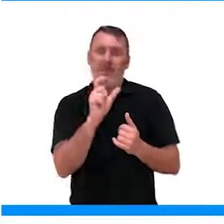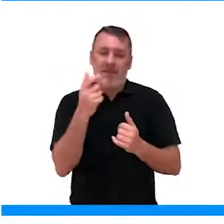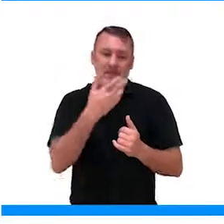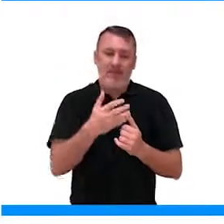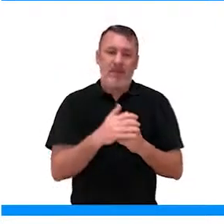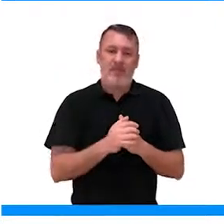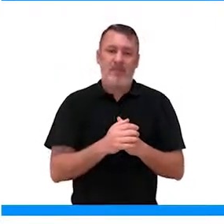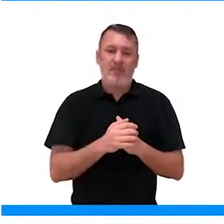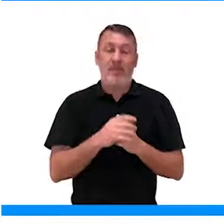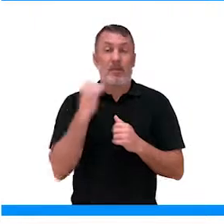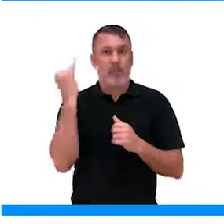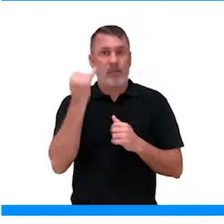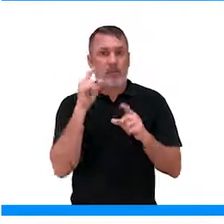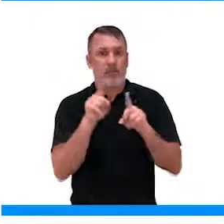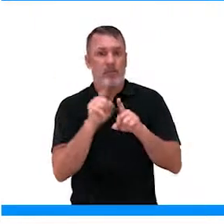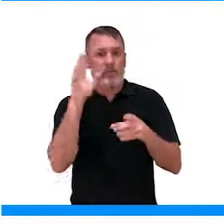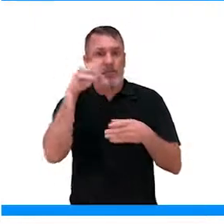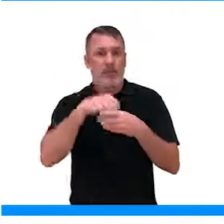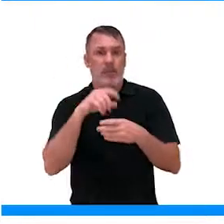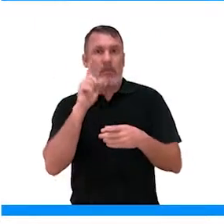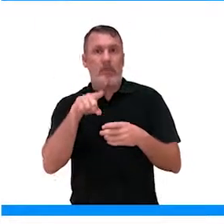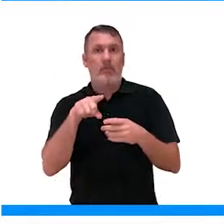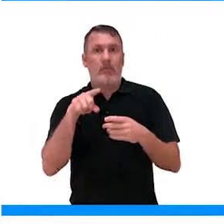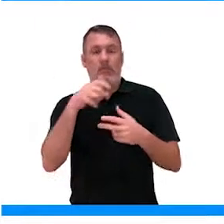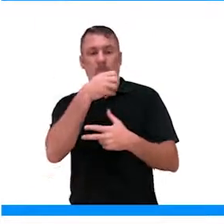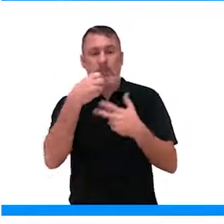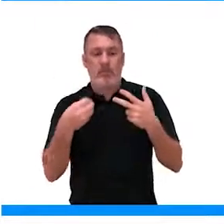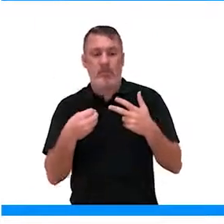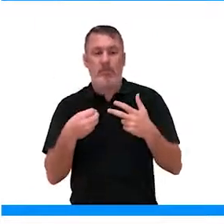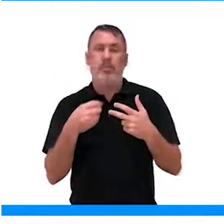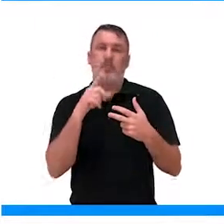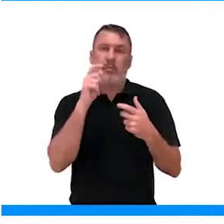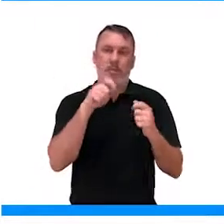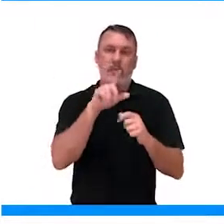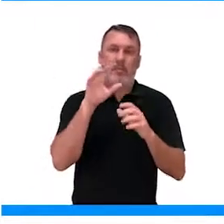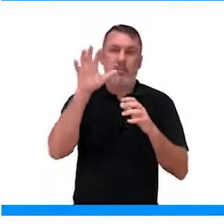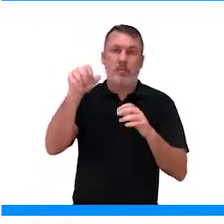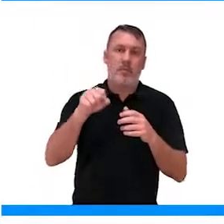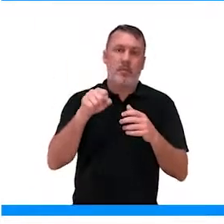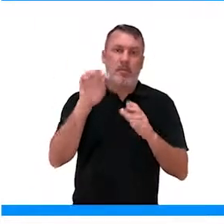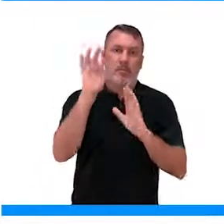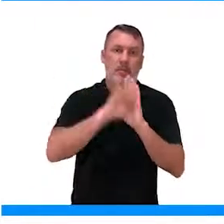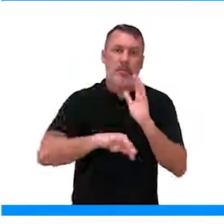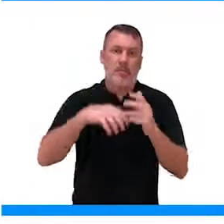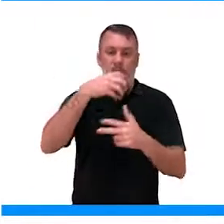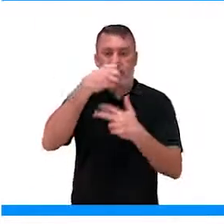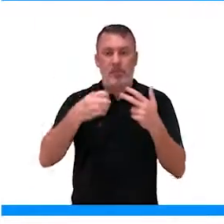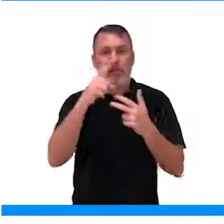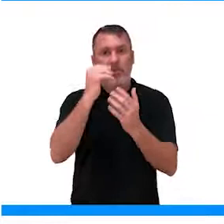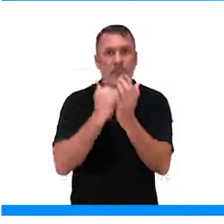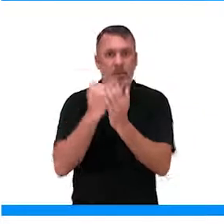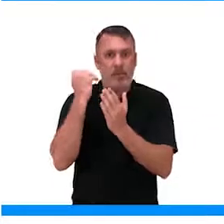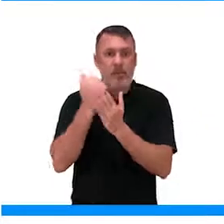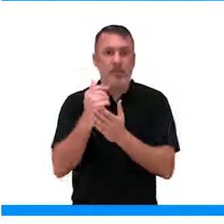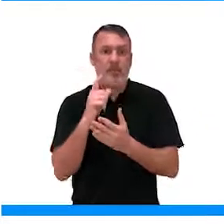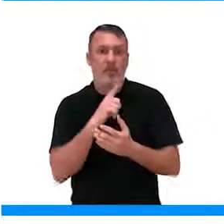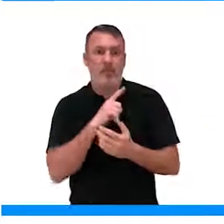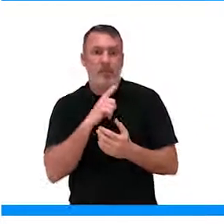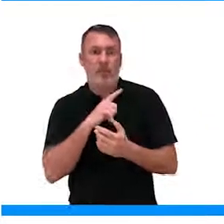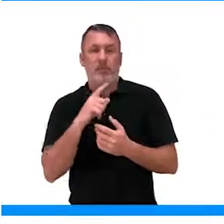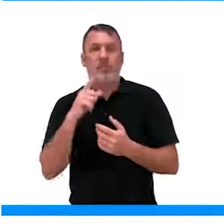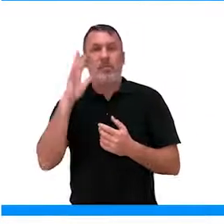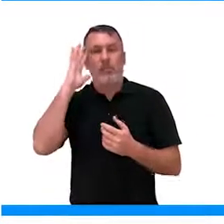no sentido das palavras. Isso é muito importante, porque numa questão do Enem, eles podem pegar um texto desse e